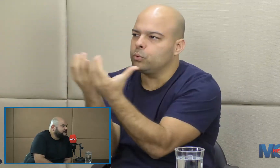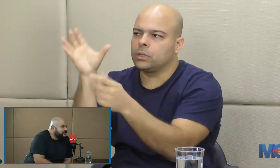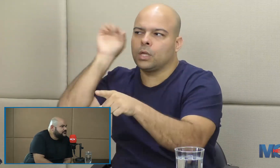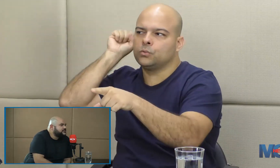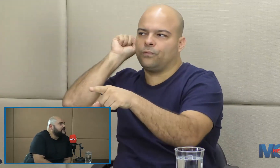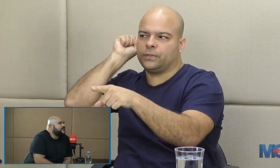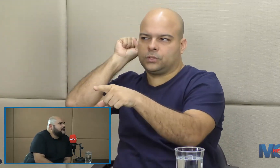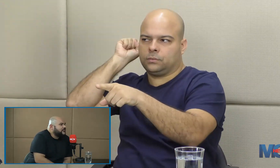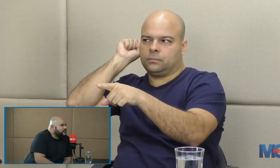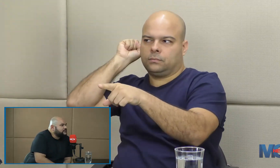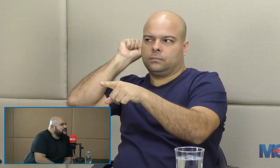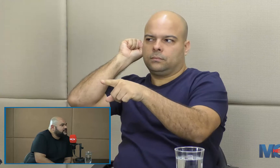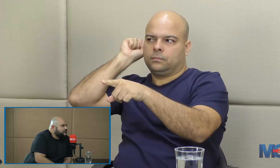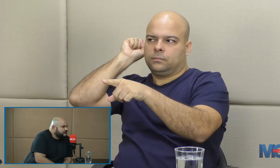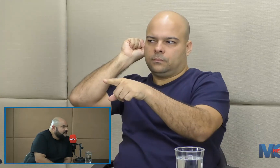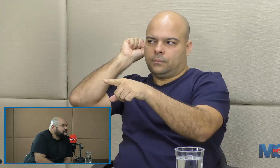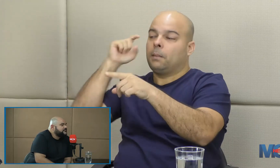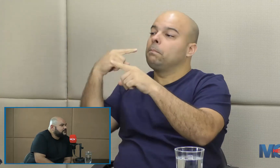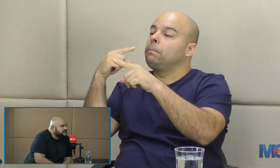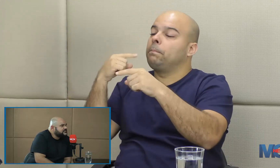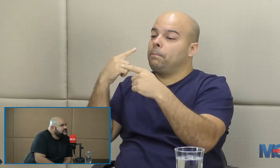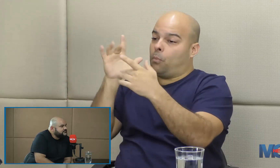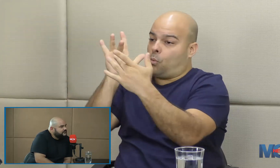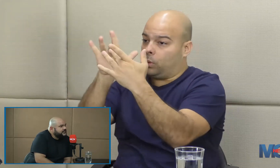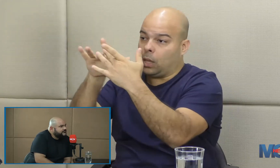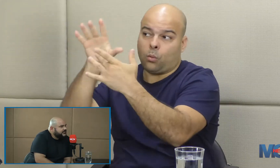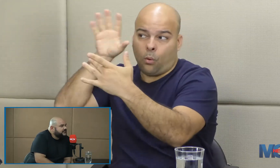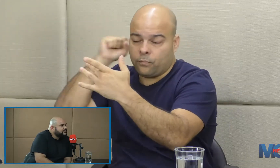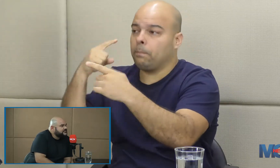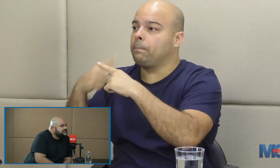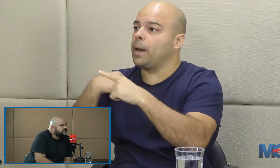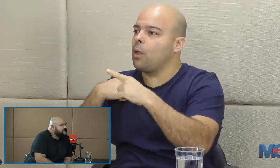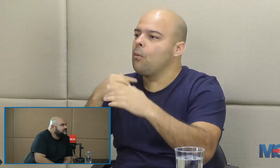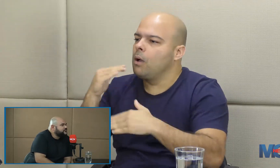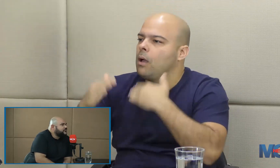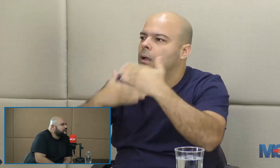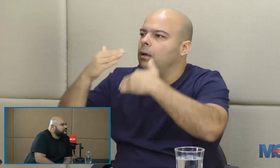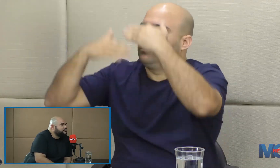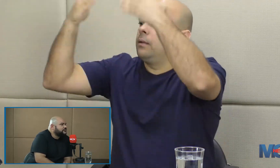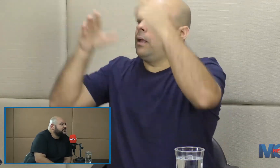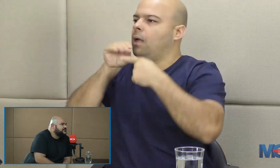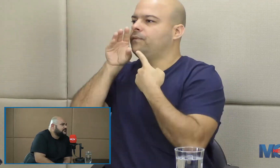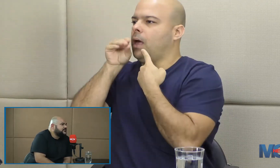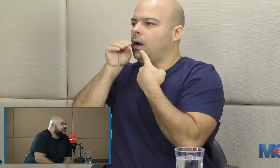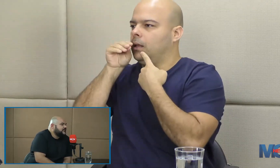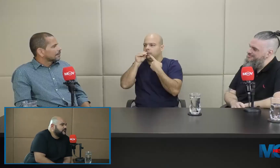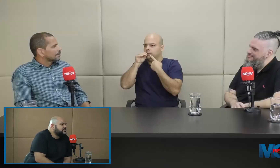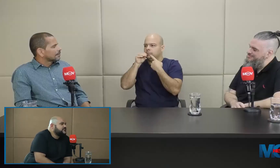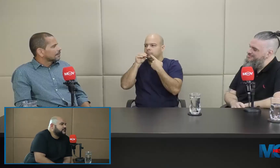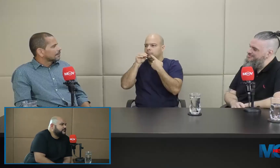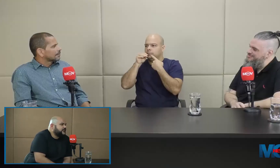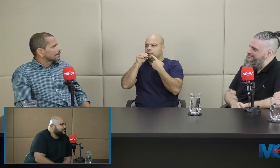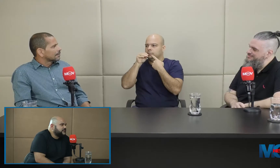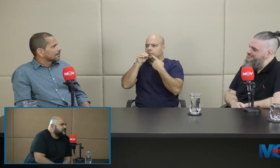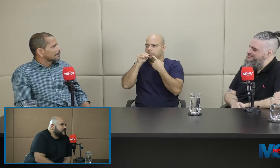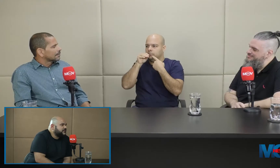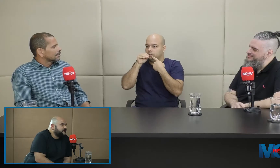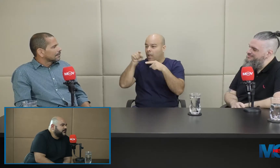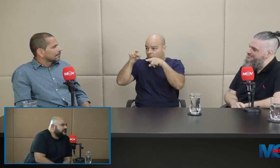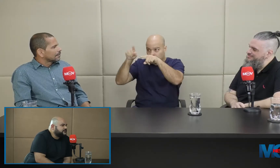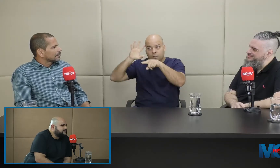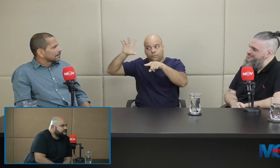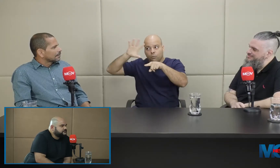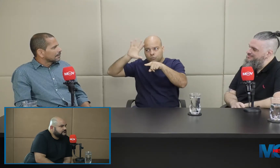pessoa ouvinte, com a comunidade ouvinte para conseguir desenvolver a fala, para conseguir emitir algum som e assim eu desenvolver a minha